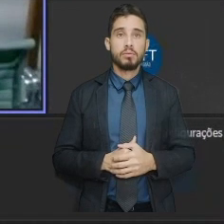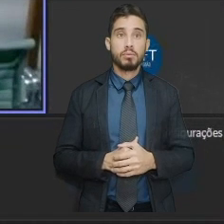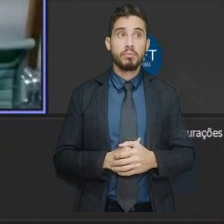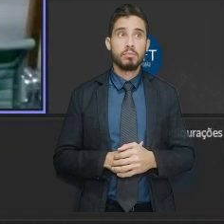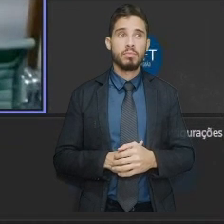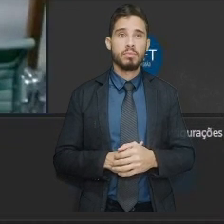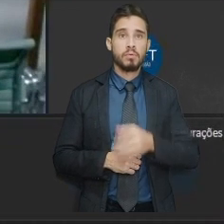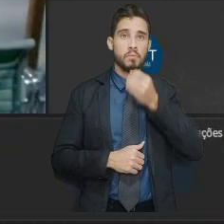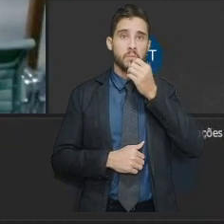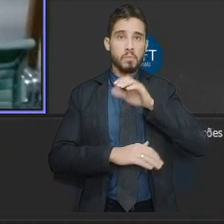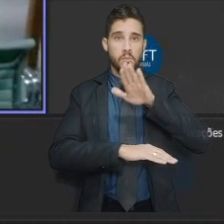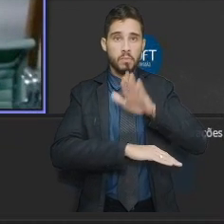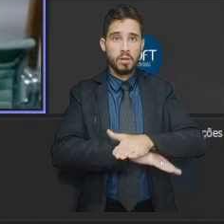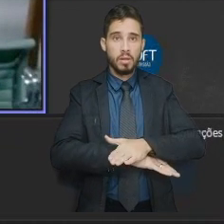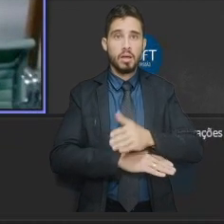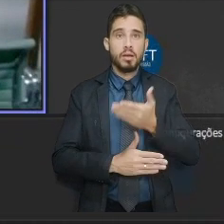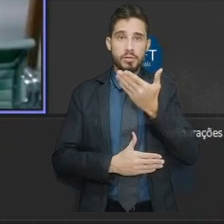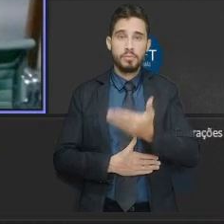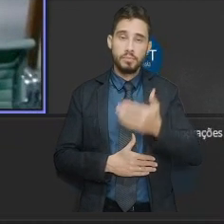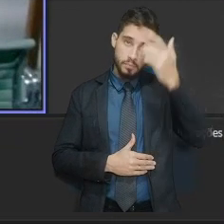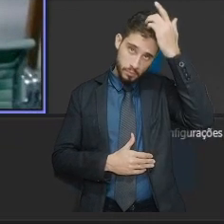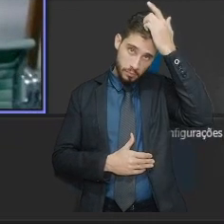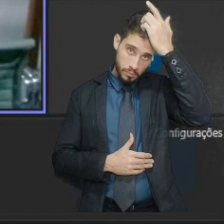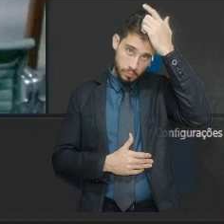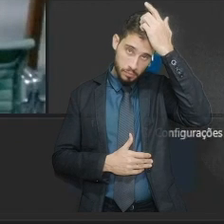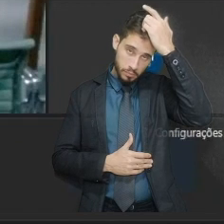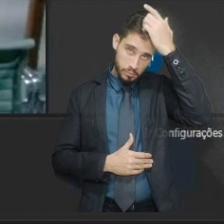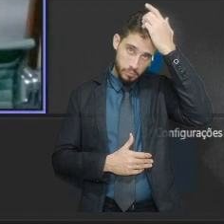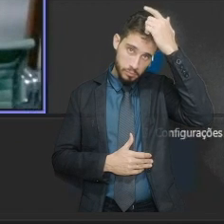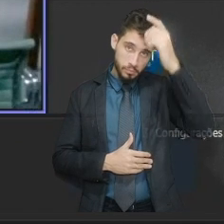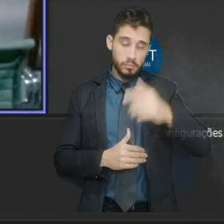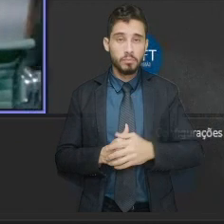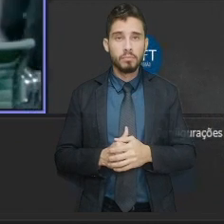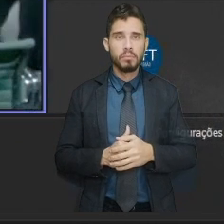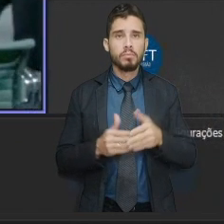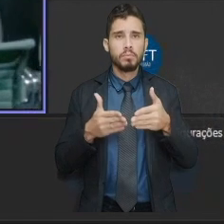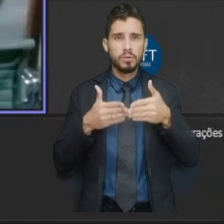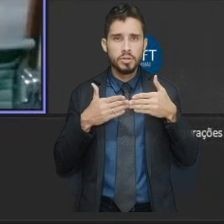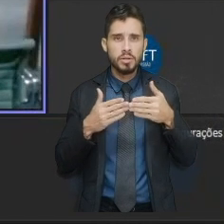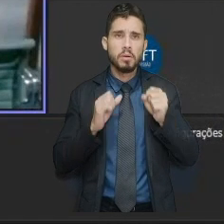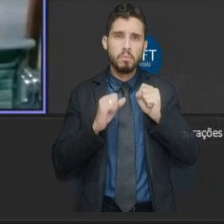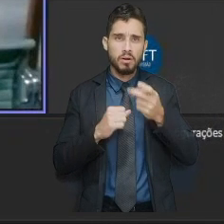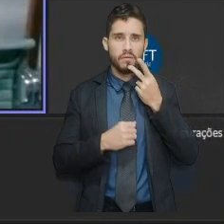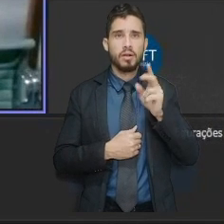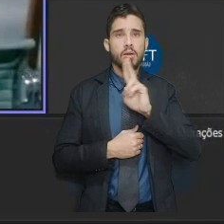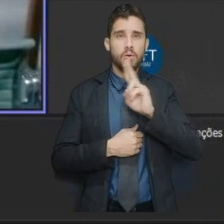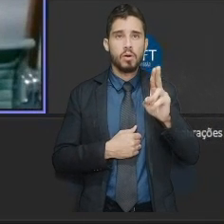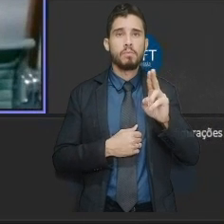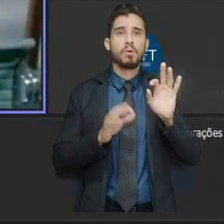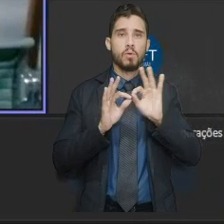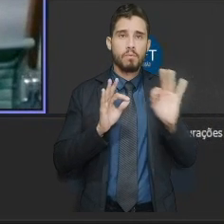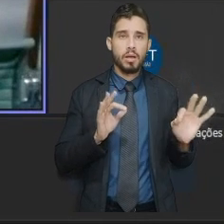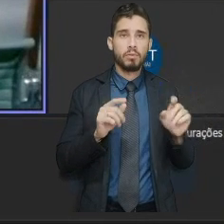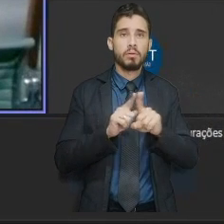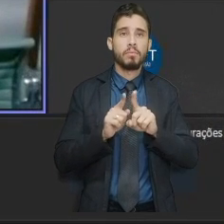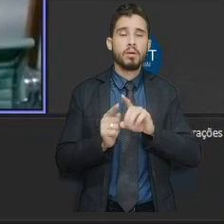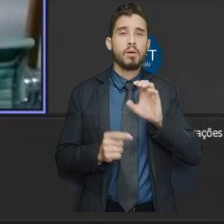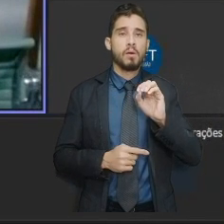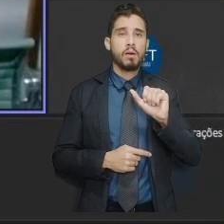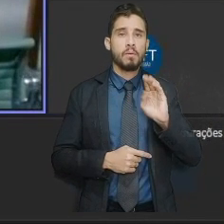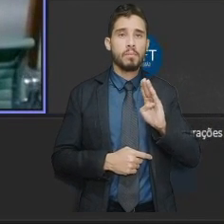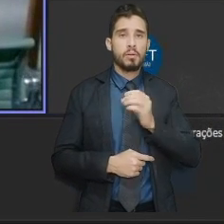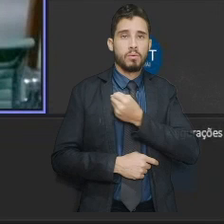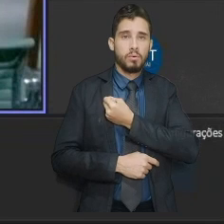Doutora Joana. Boa tarde, Excelência. Boa tarde. Por gentileza, solicito que decline o nome